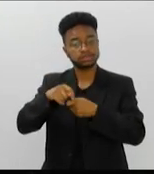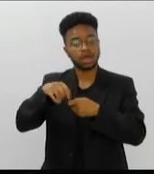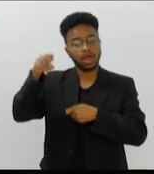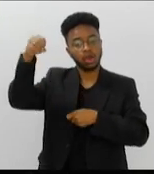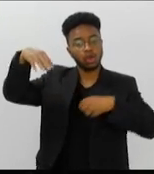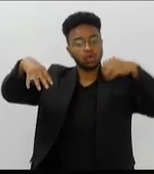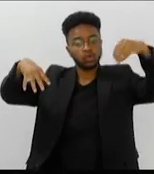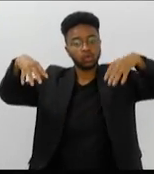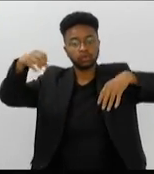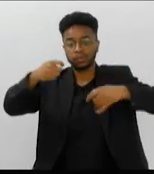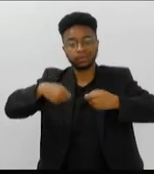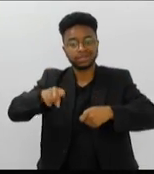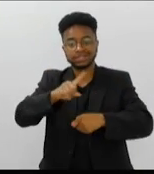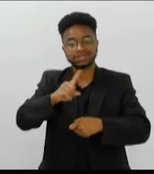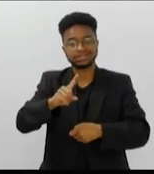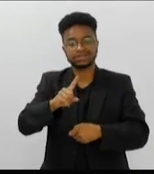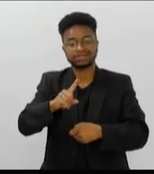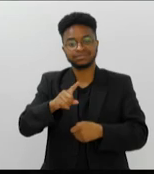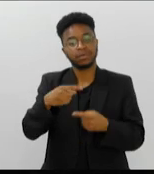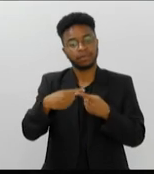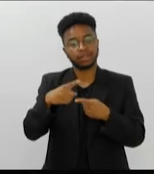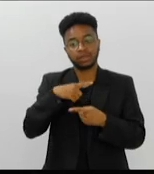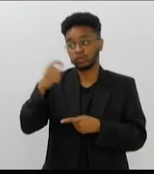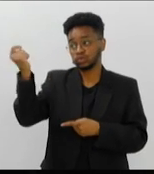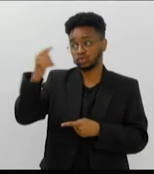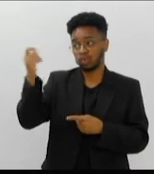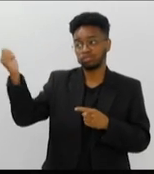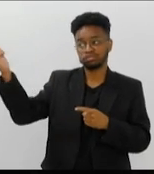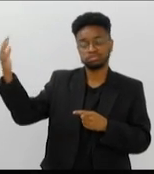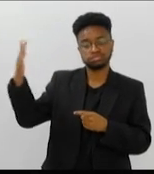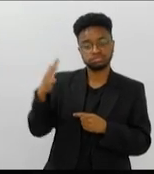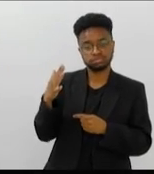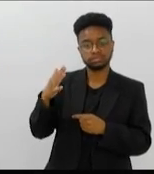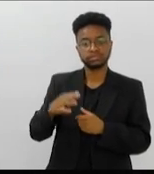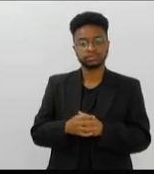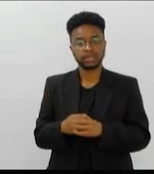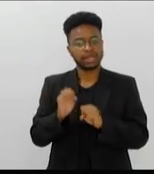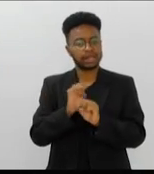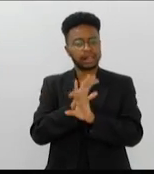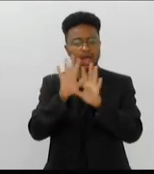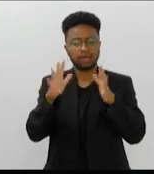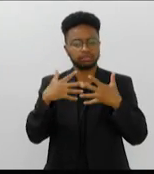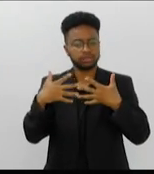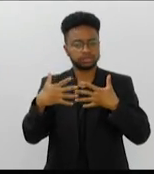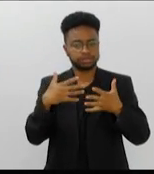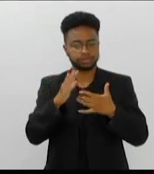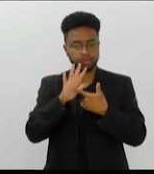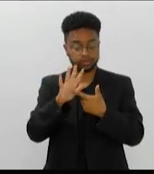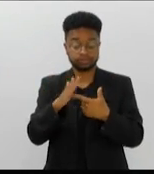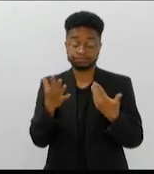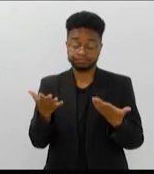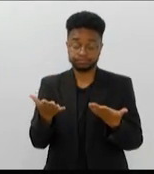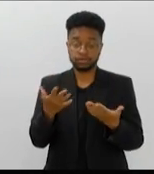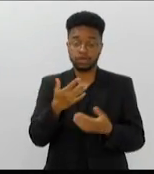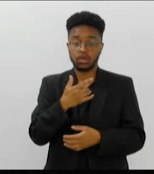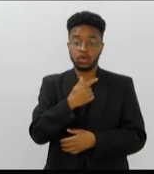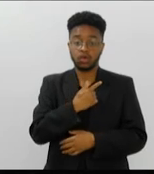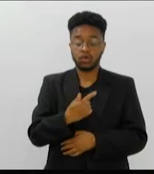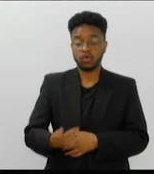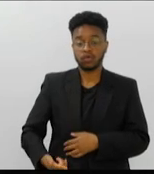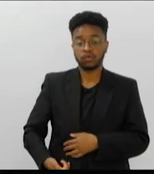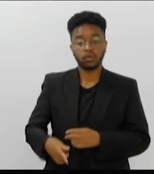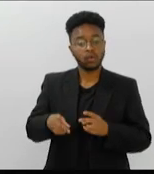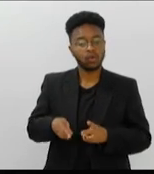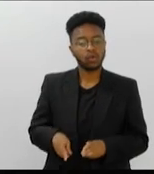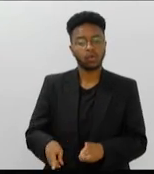Né? Exatamente, porque fica o ambiente mais claro, mais transparente. E o governo